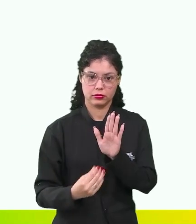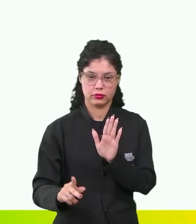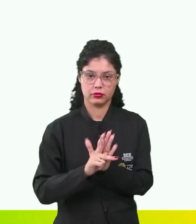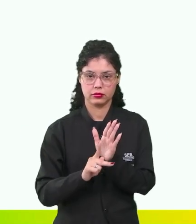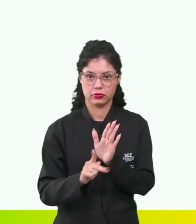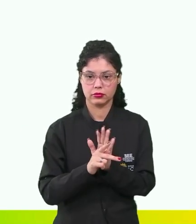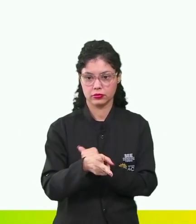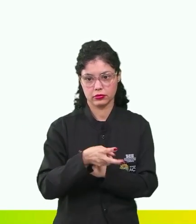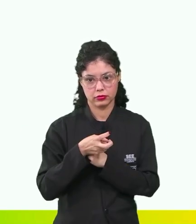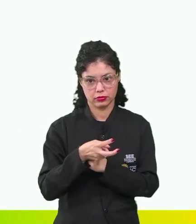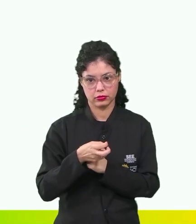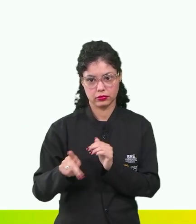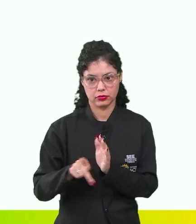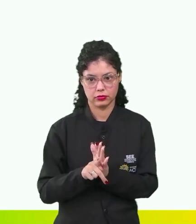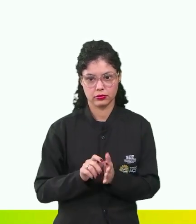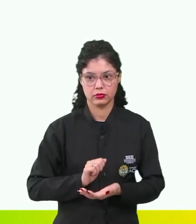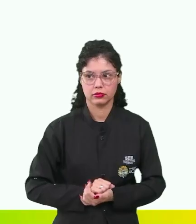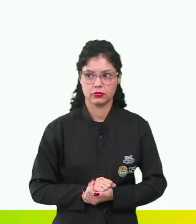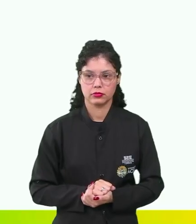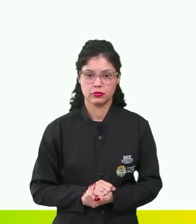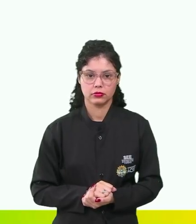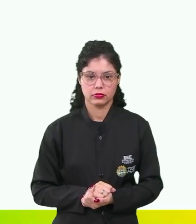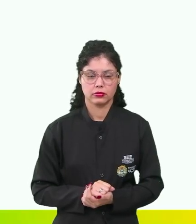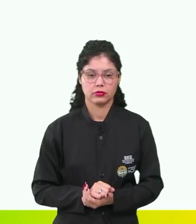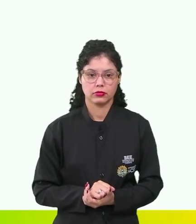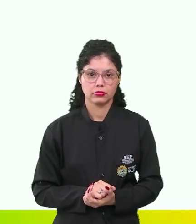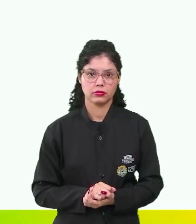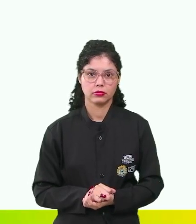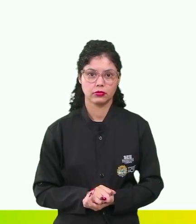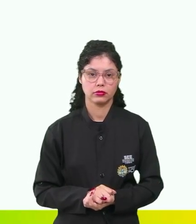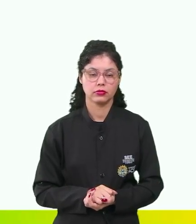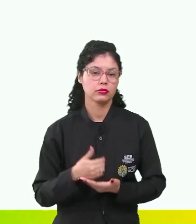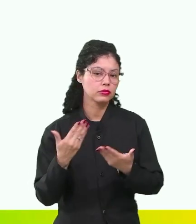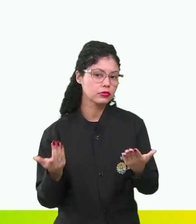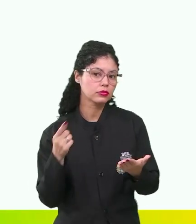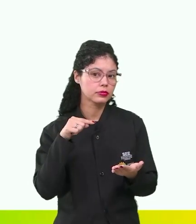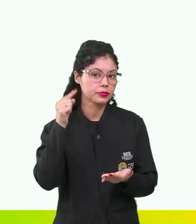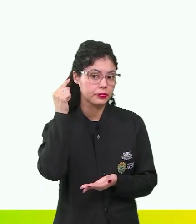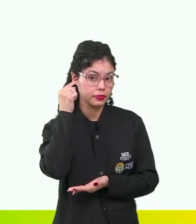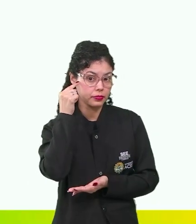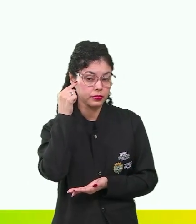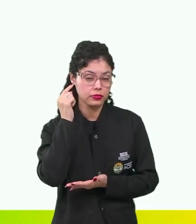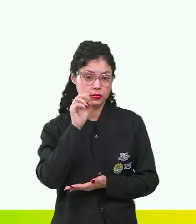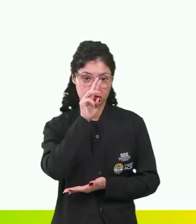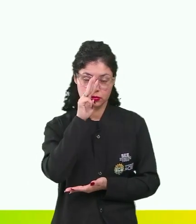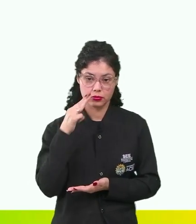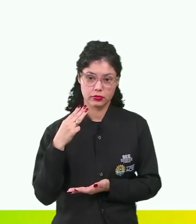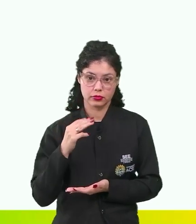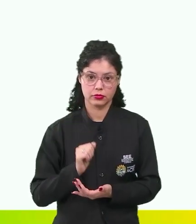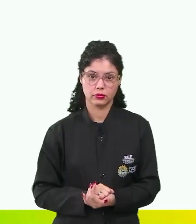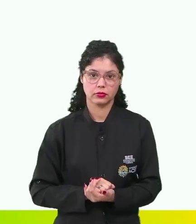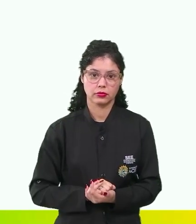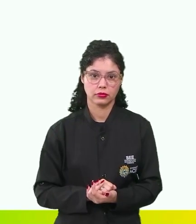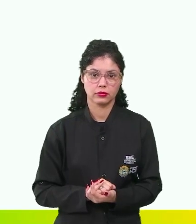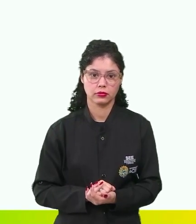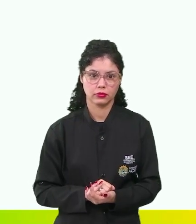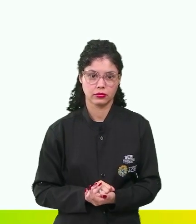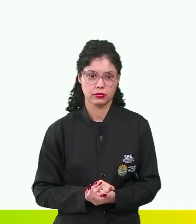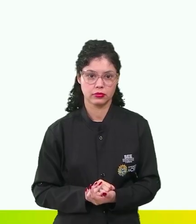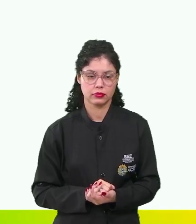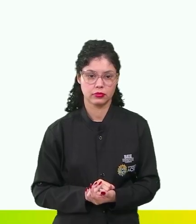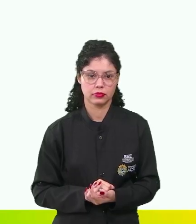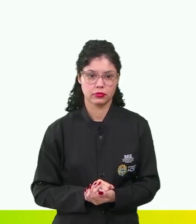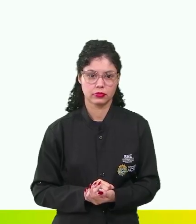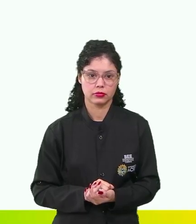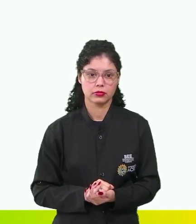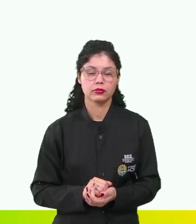um reflexo da própria exploração. Então, esse aí é o pensamento de Karl Marx, né? Agora, nós